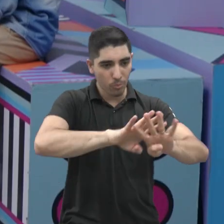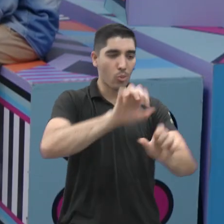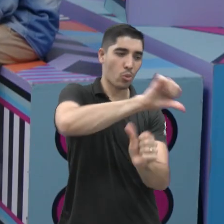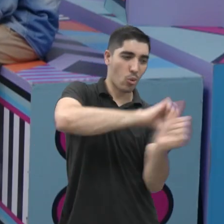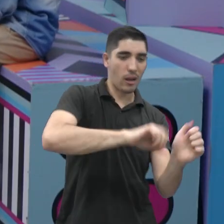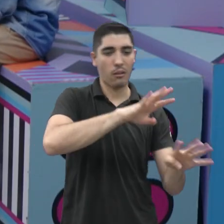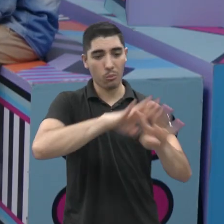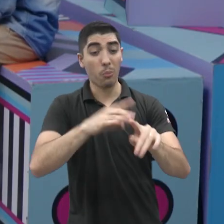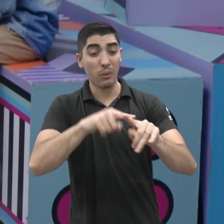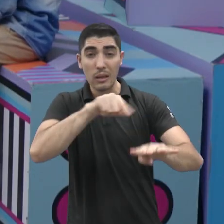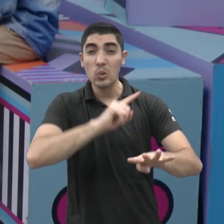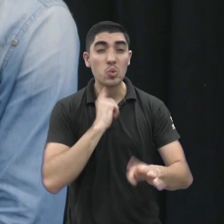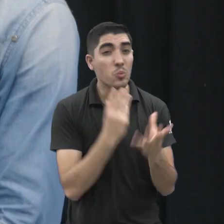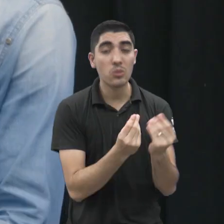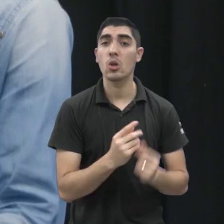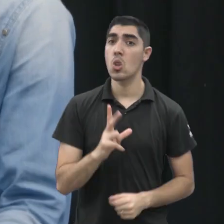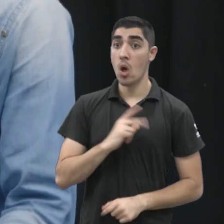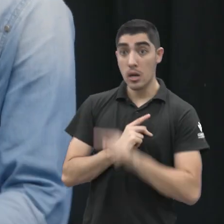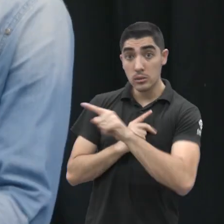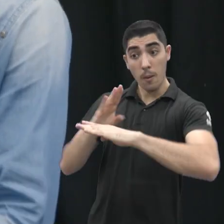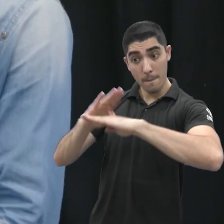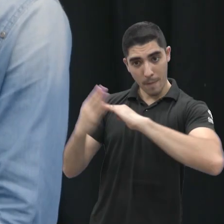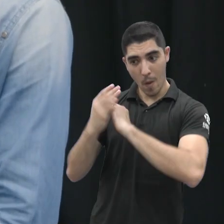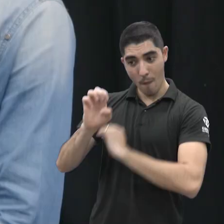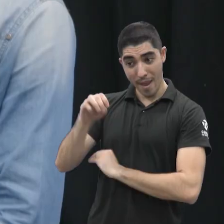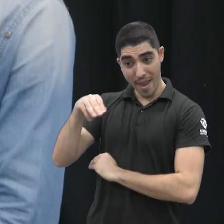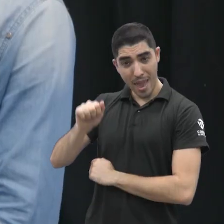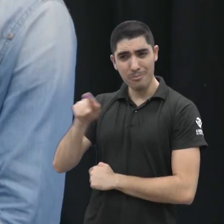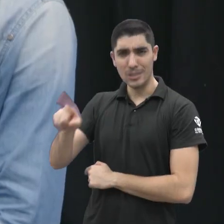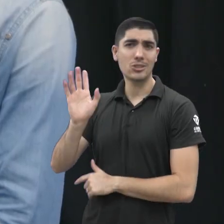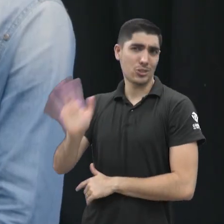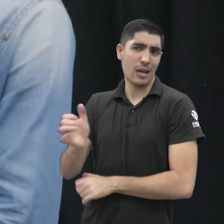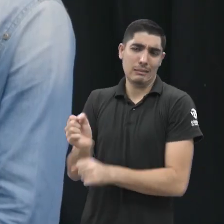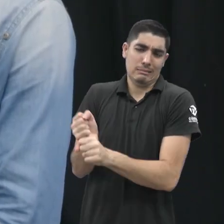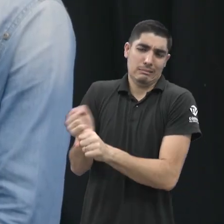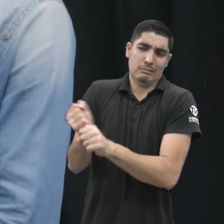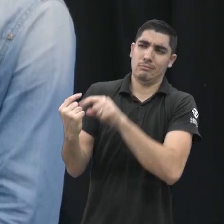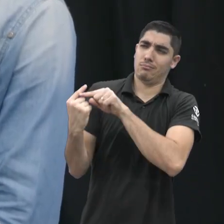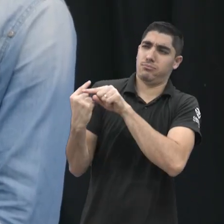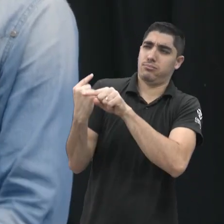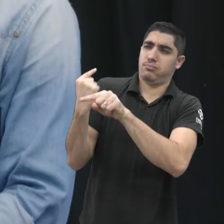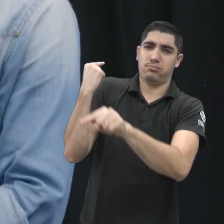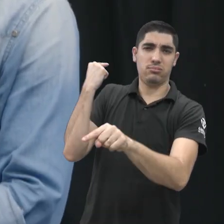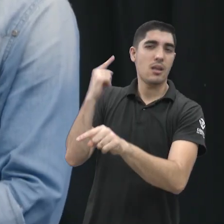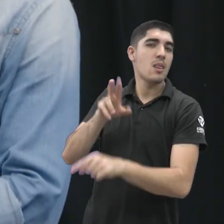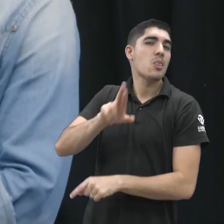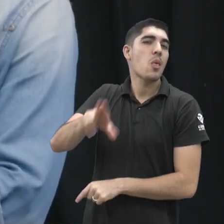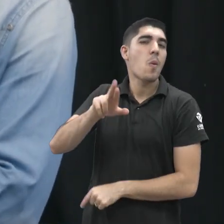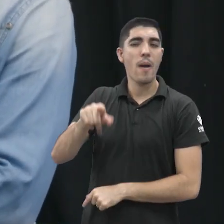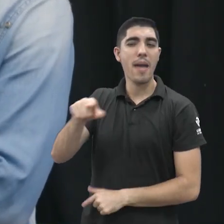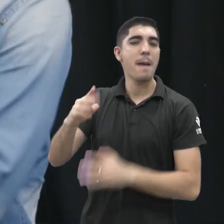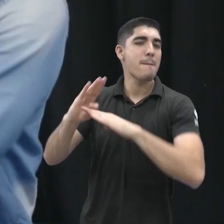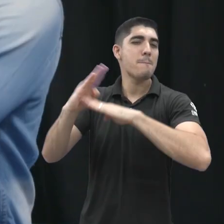E é uma região da cidade que também é bastante antiga, Isso. né? Não é como se